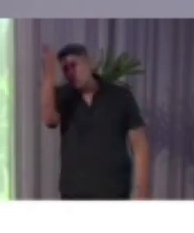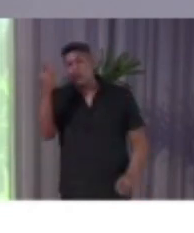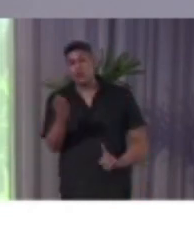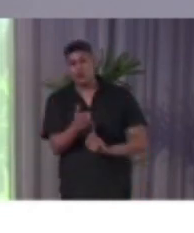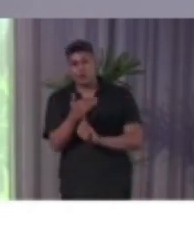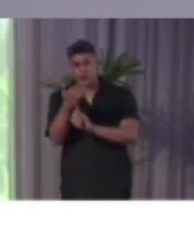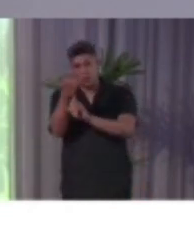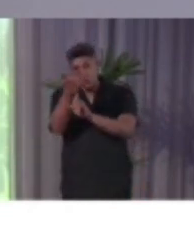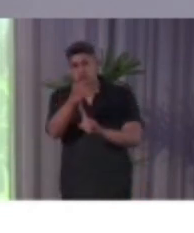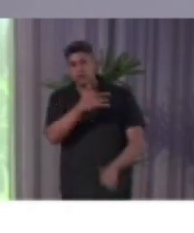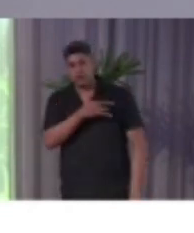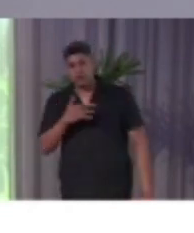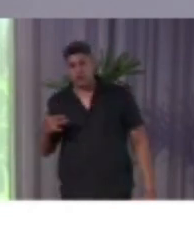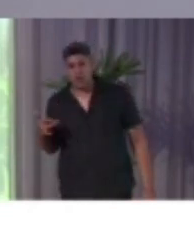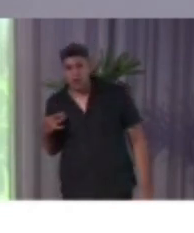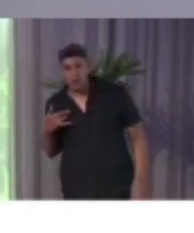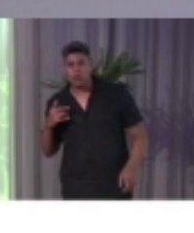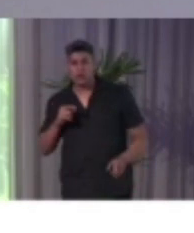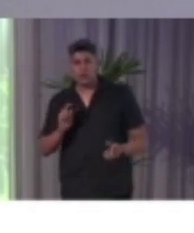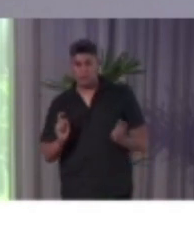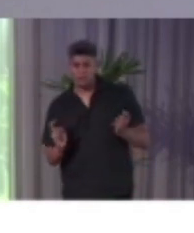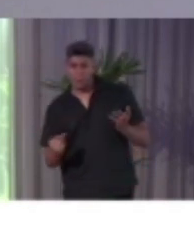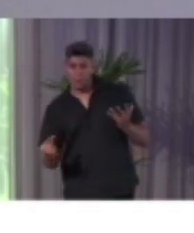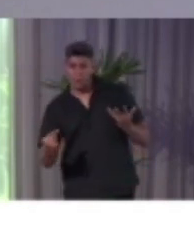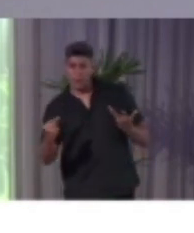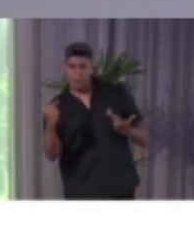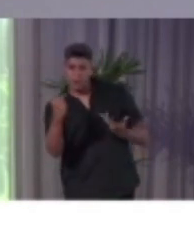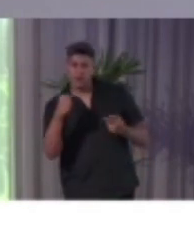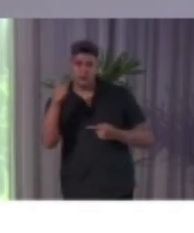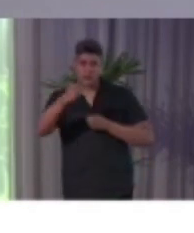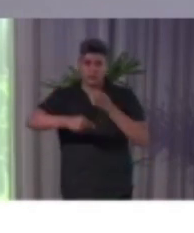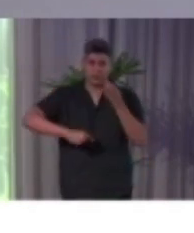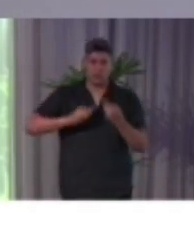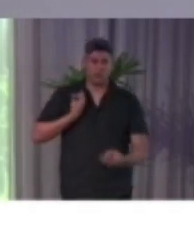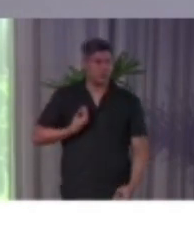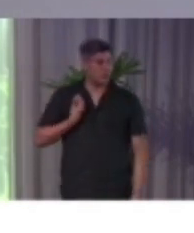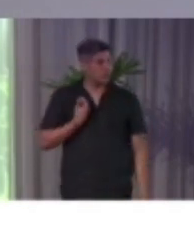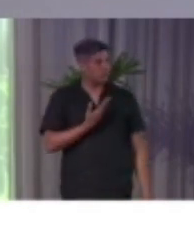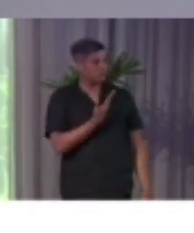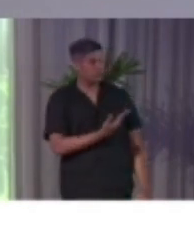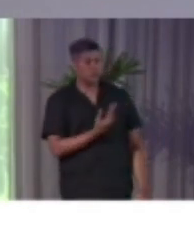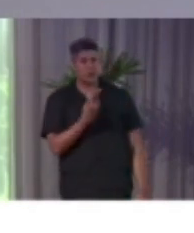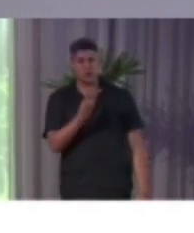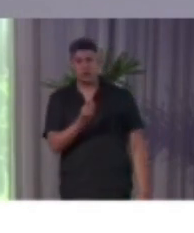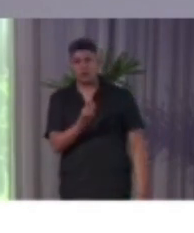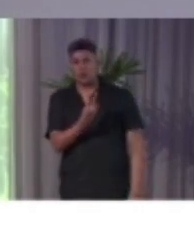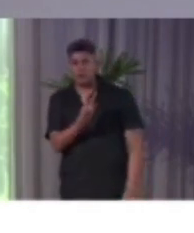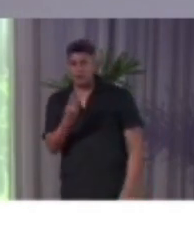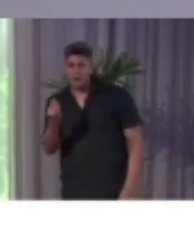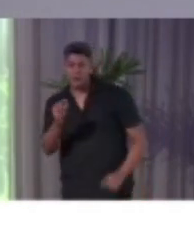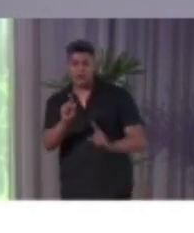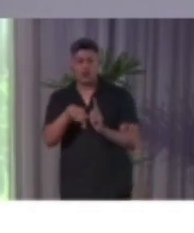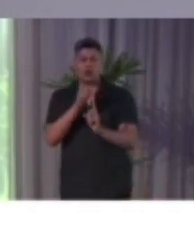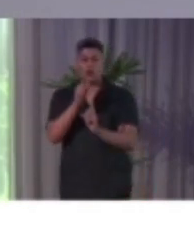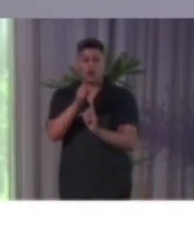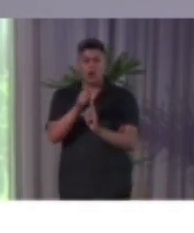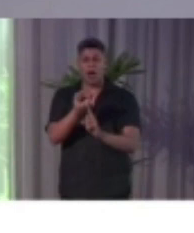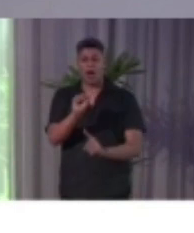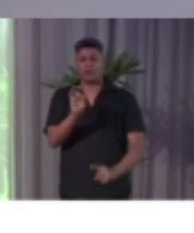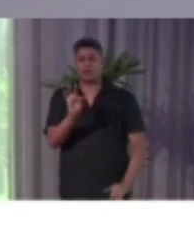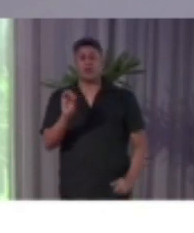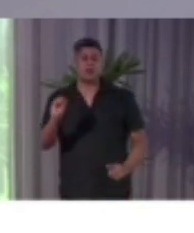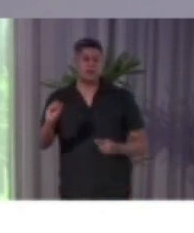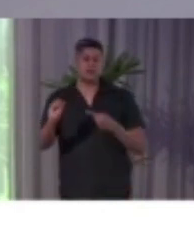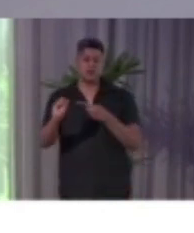em vários pontos do seu ciclo de vida. Essa é a definição publicada mais recente, em 2020. E o objetivo da TS, por sua